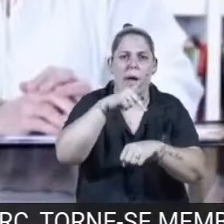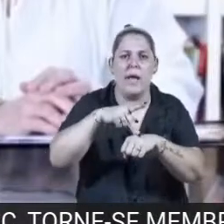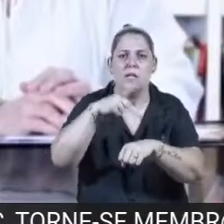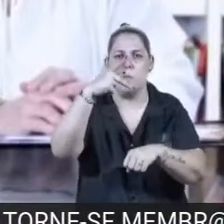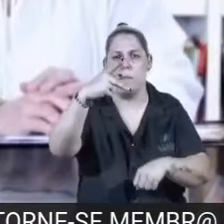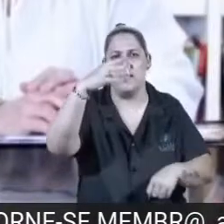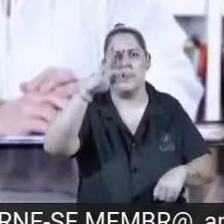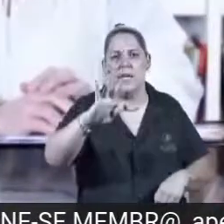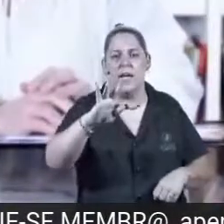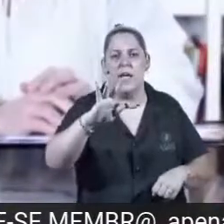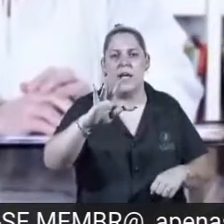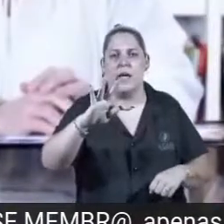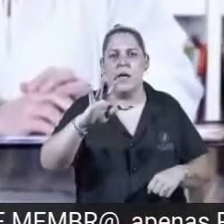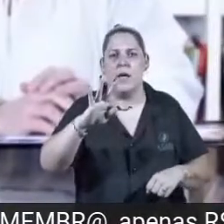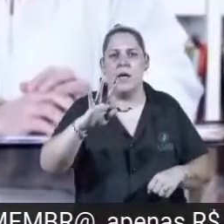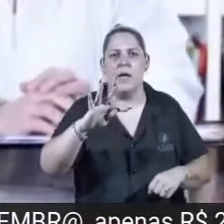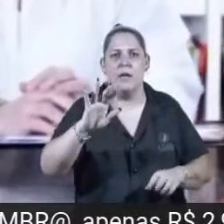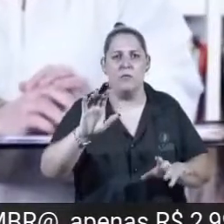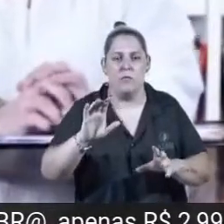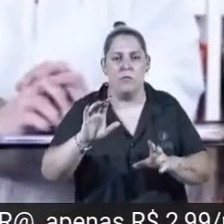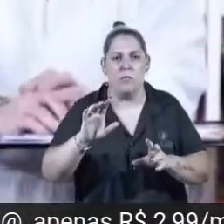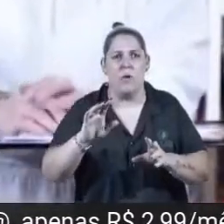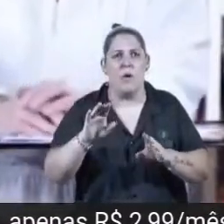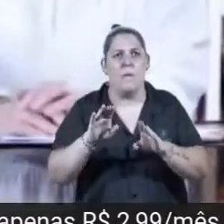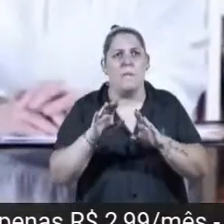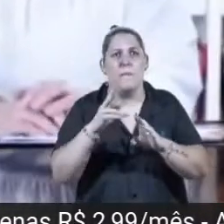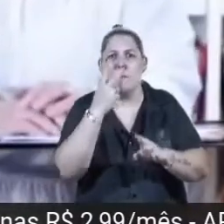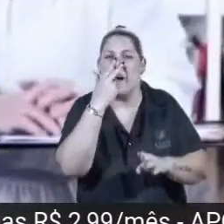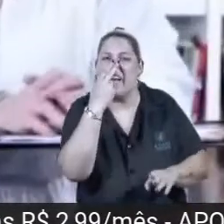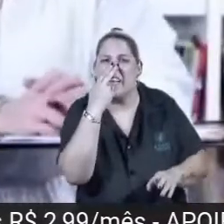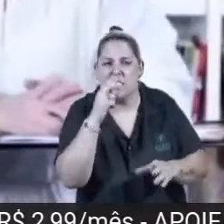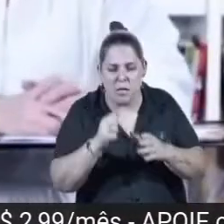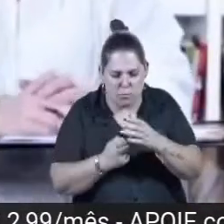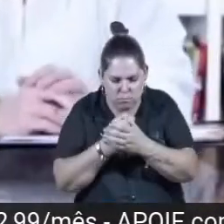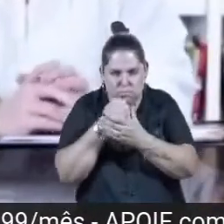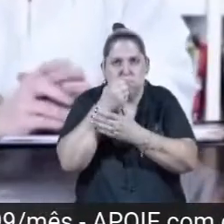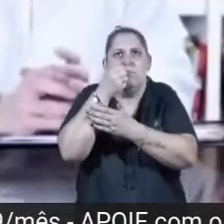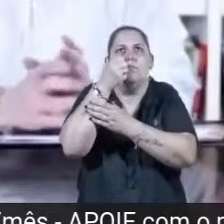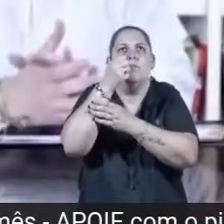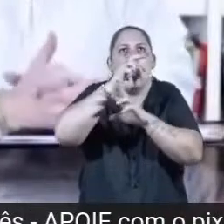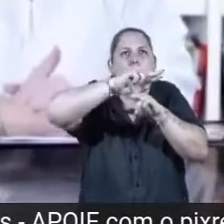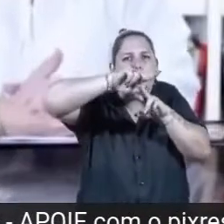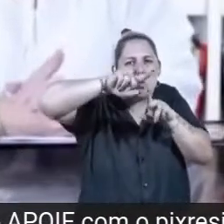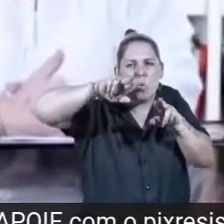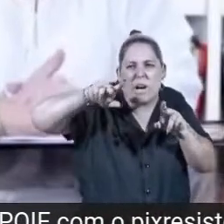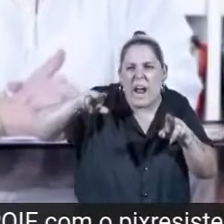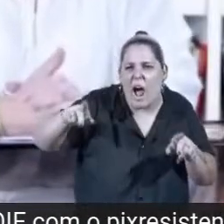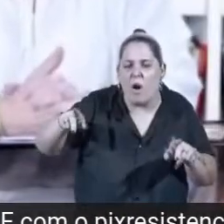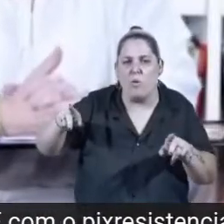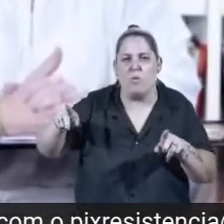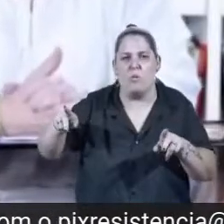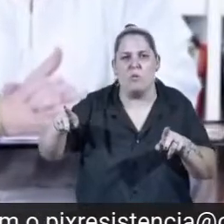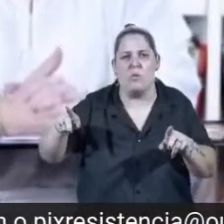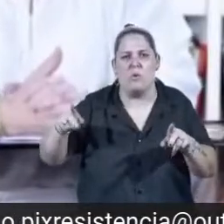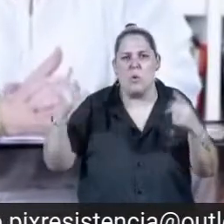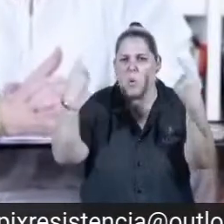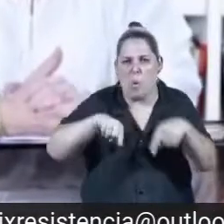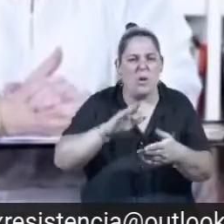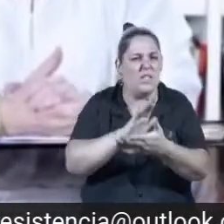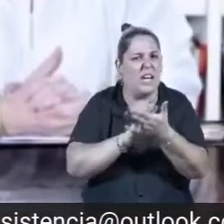como se fosse uma espécie de um guarda-chuva, plural, sem preconceito. O